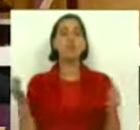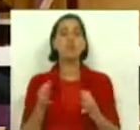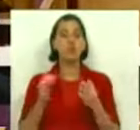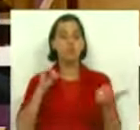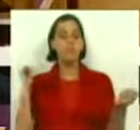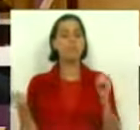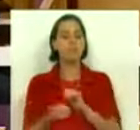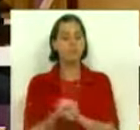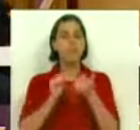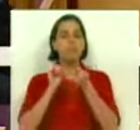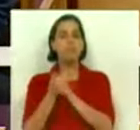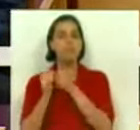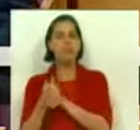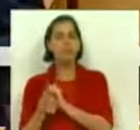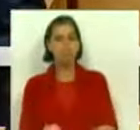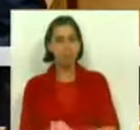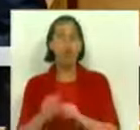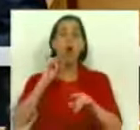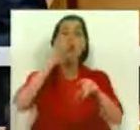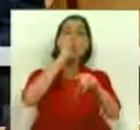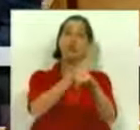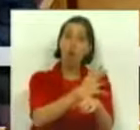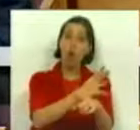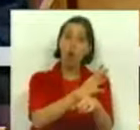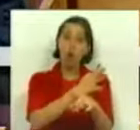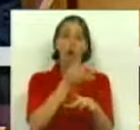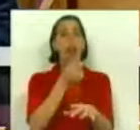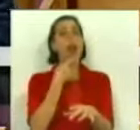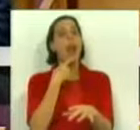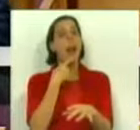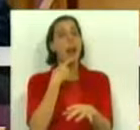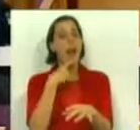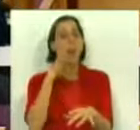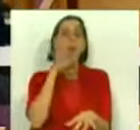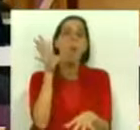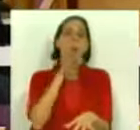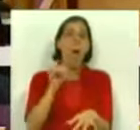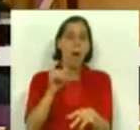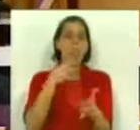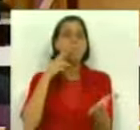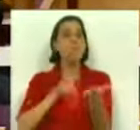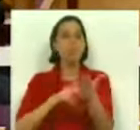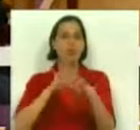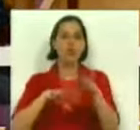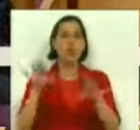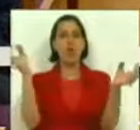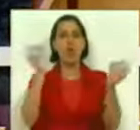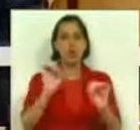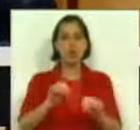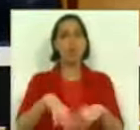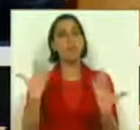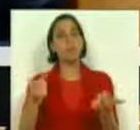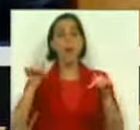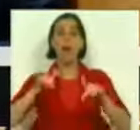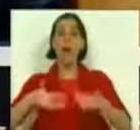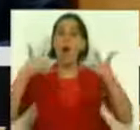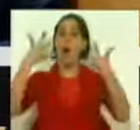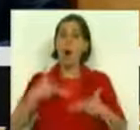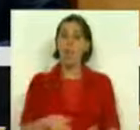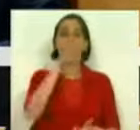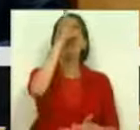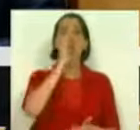a reforma e as reformas que outros ou falavam ou tentavam, mas não fizeram. E este